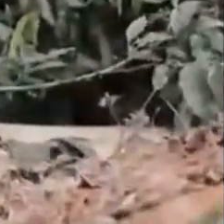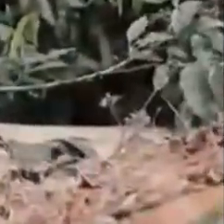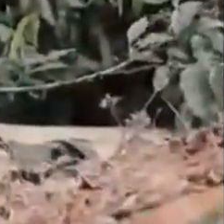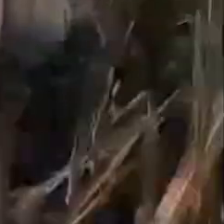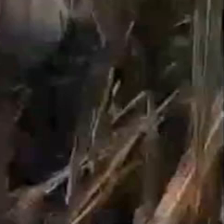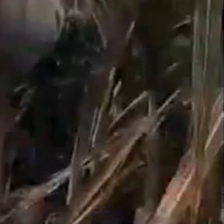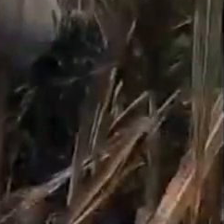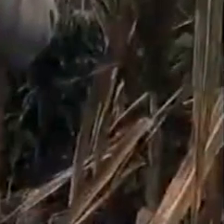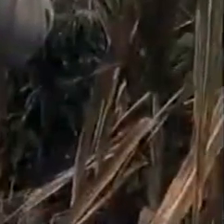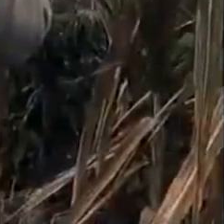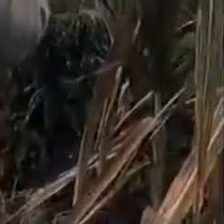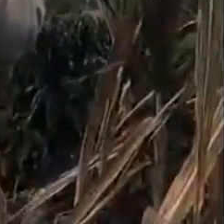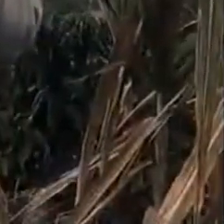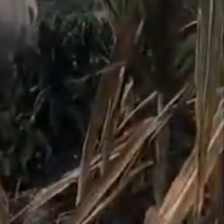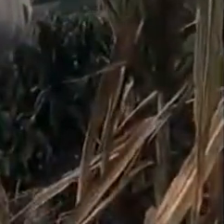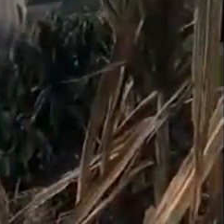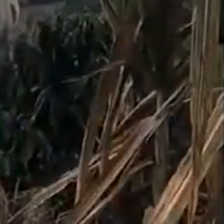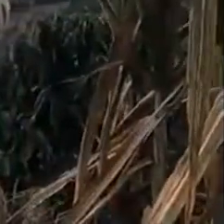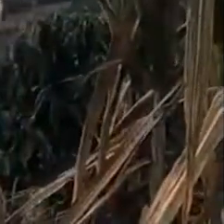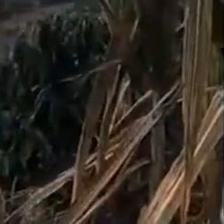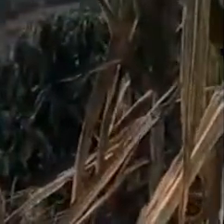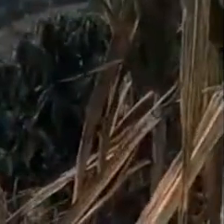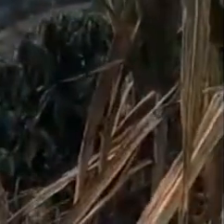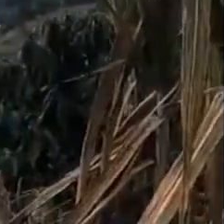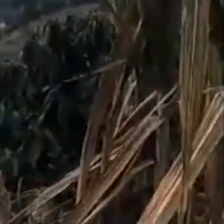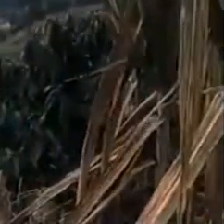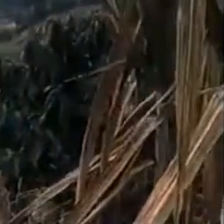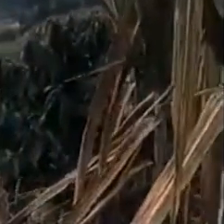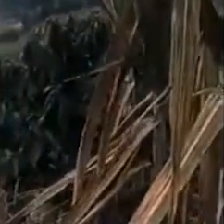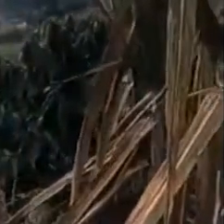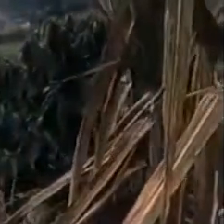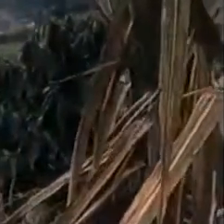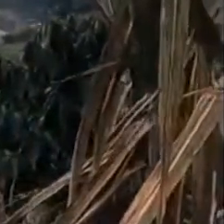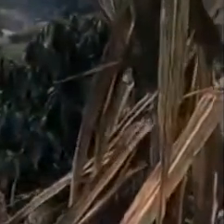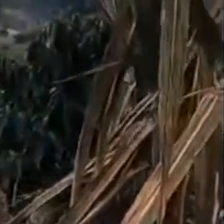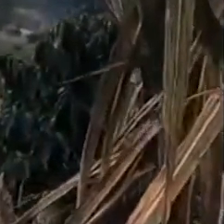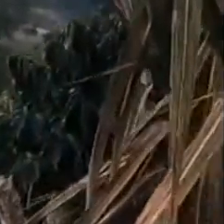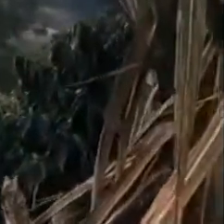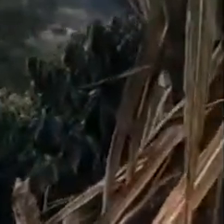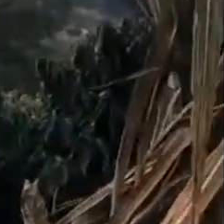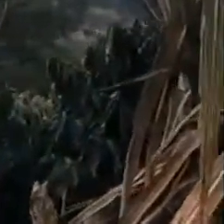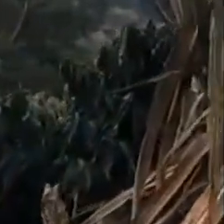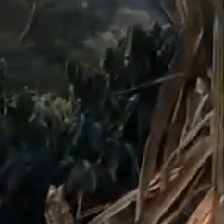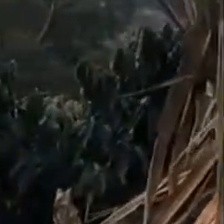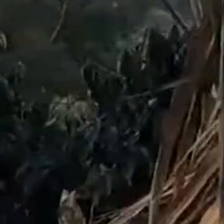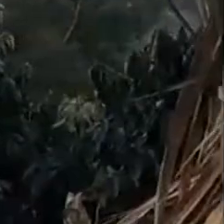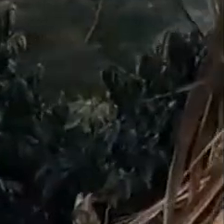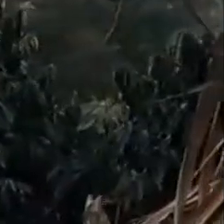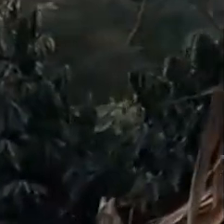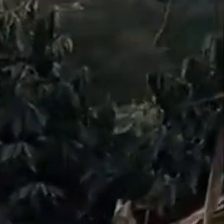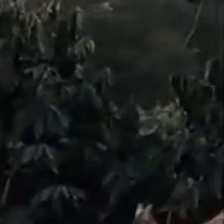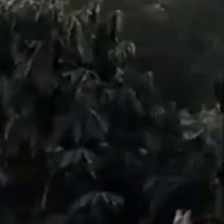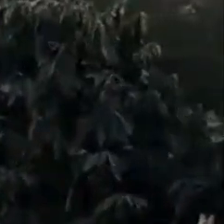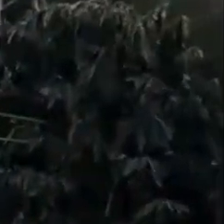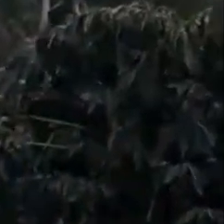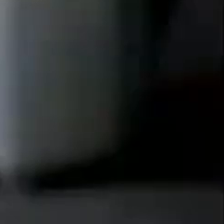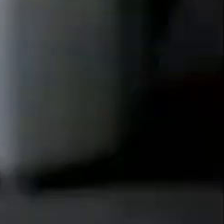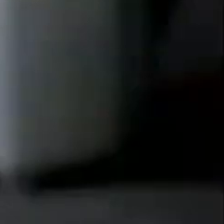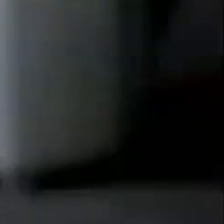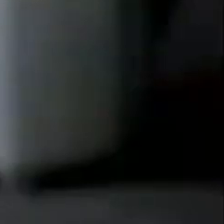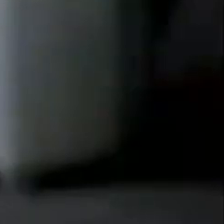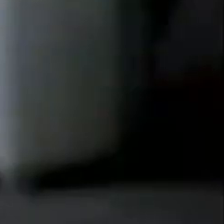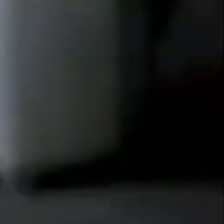desenvolver um trabalho eh naquilo que acredita e que gosta se ele quer continuar na sua comunidade isso é possível eu digo que seria até uma